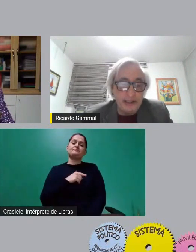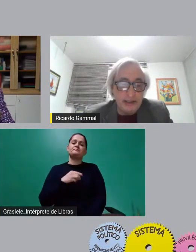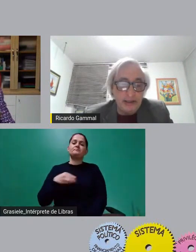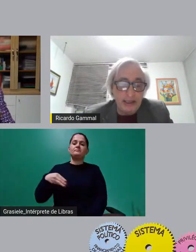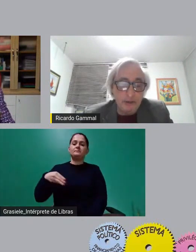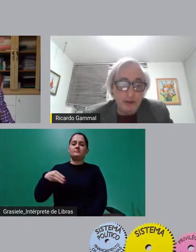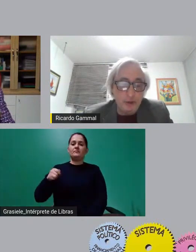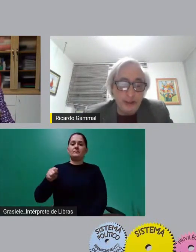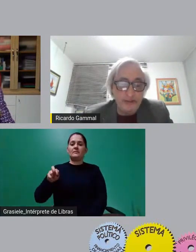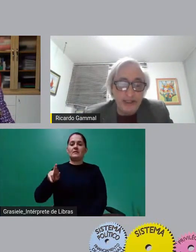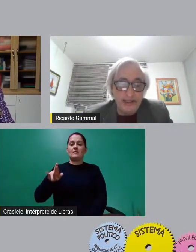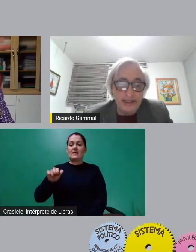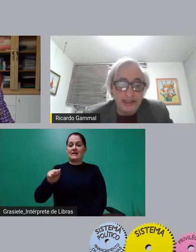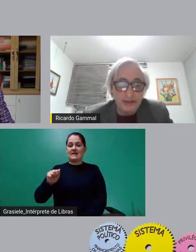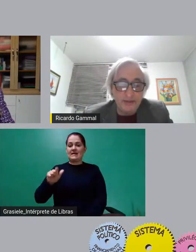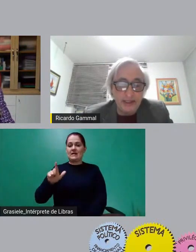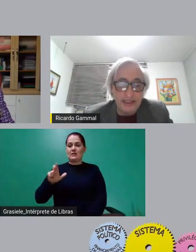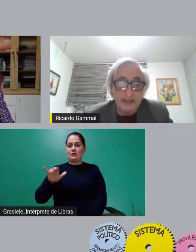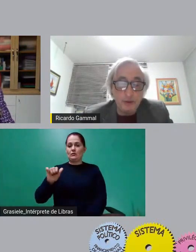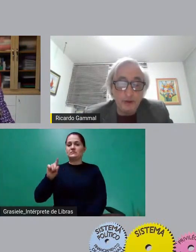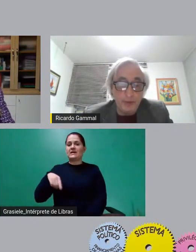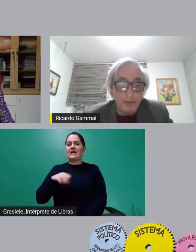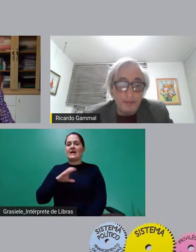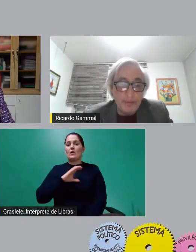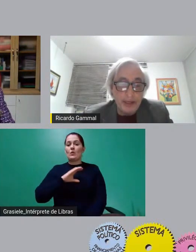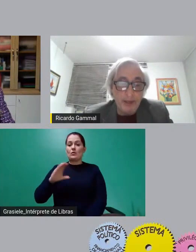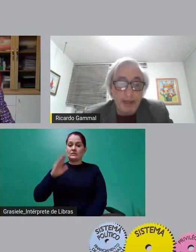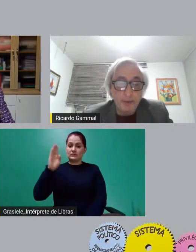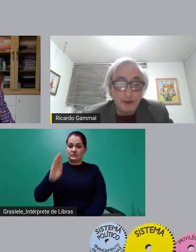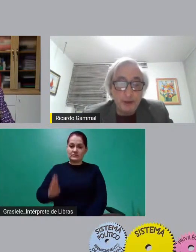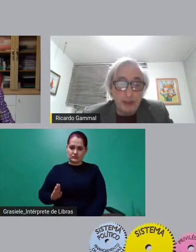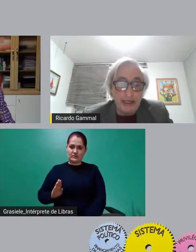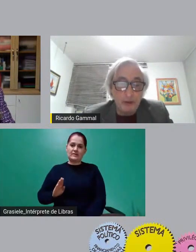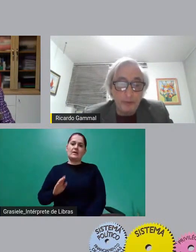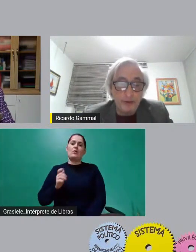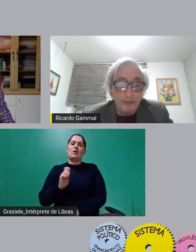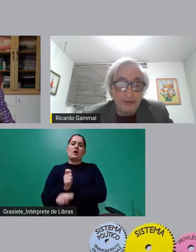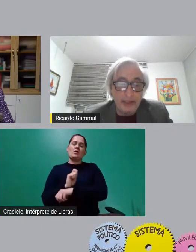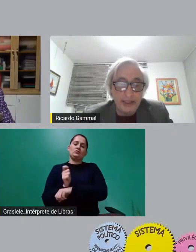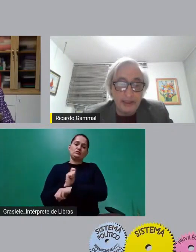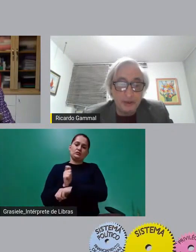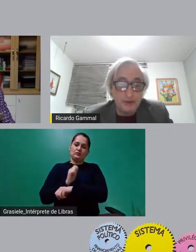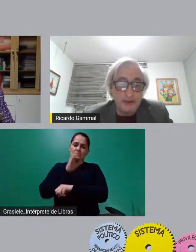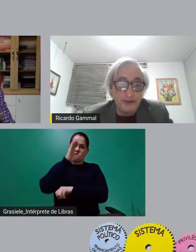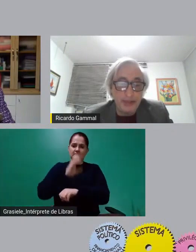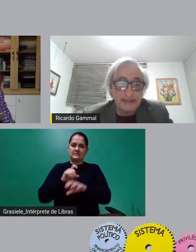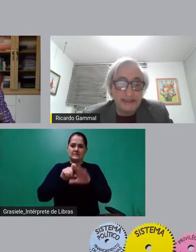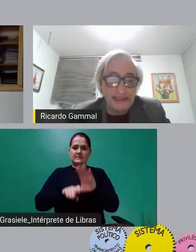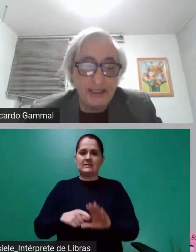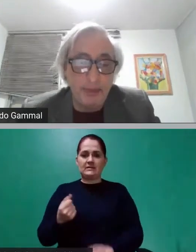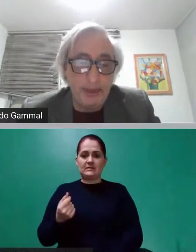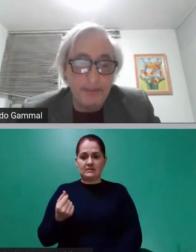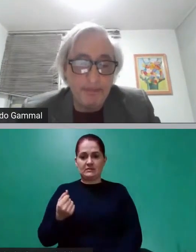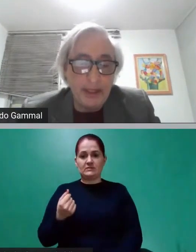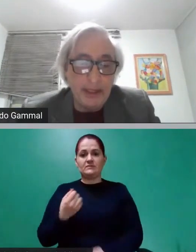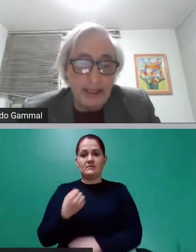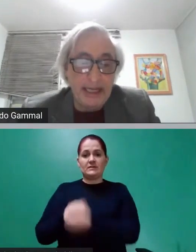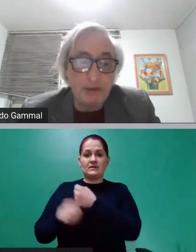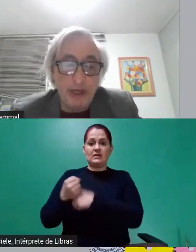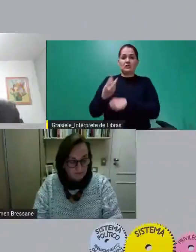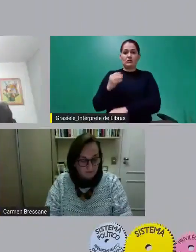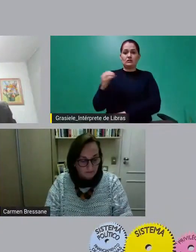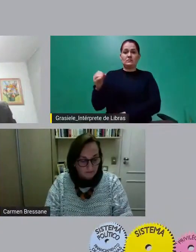Auditoria Cidadã da Dívida desde 2000, e membro titular da Comissão Brasileira de Justiça e Paz da CNBB.